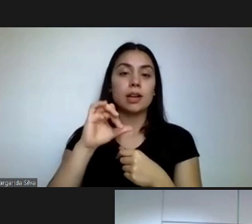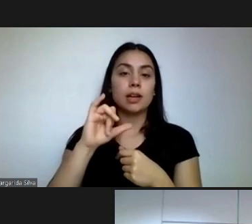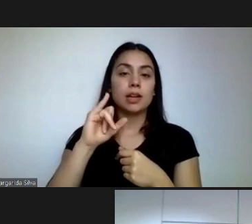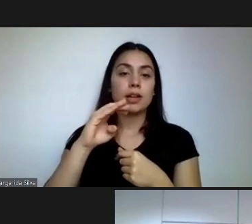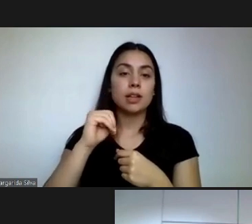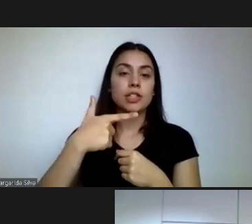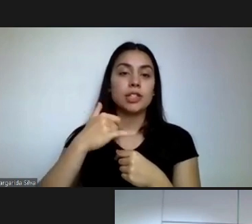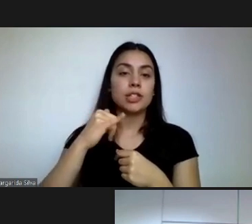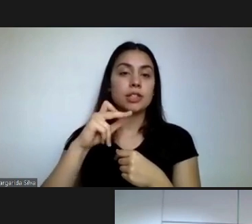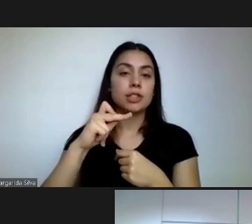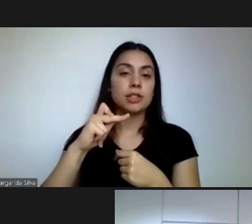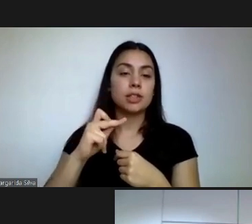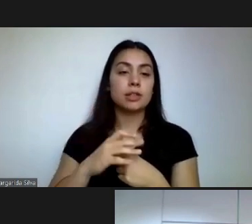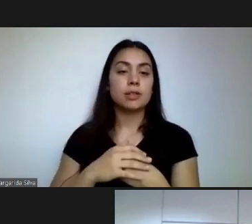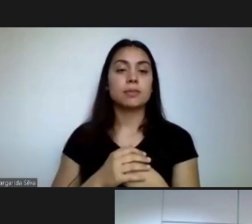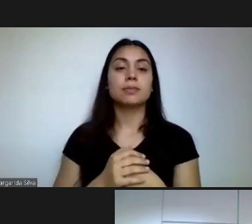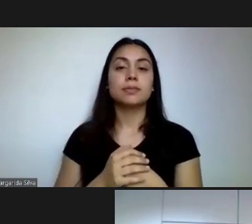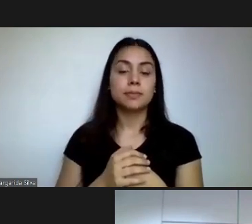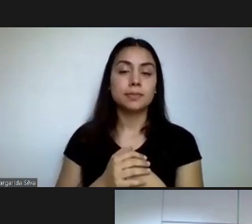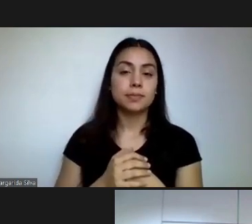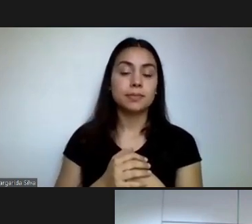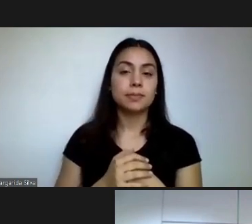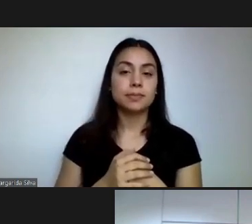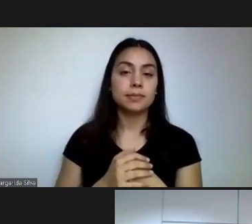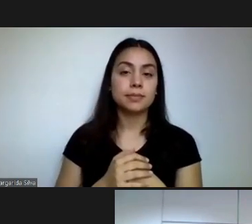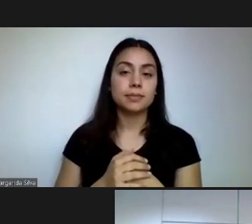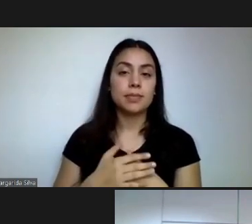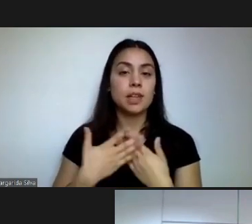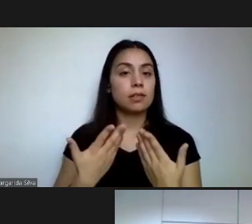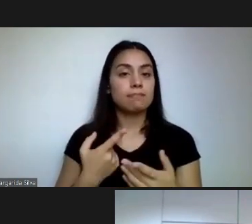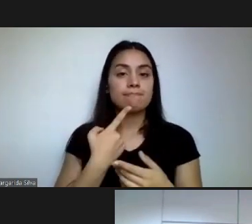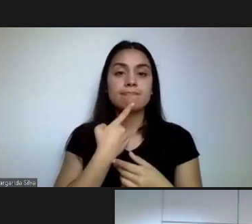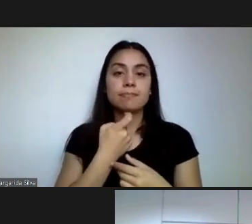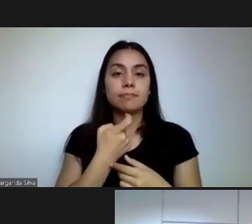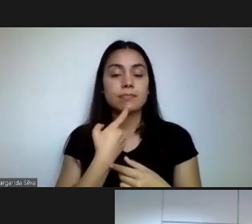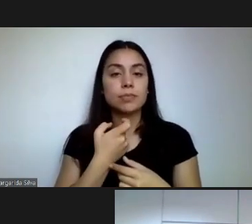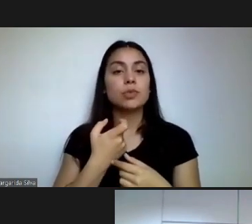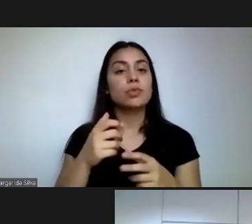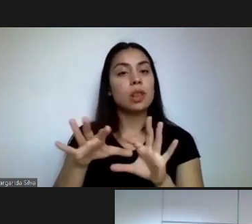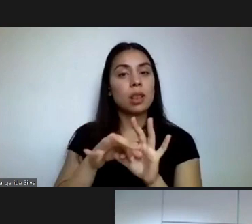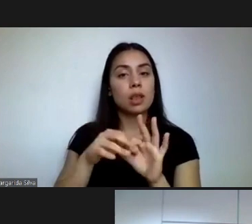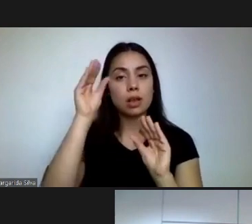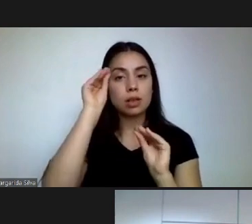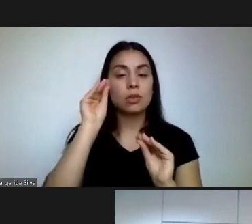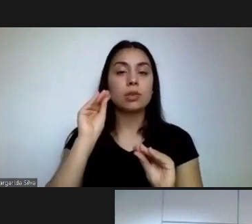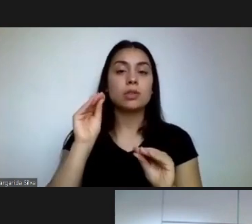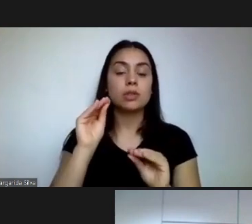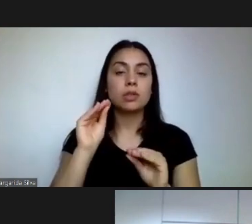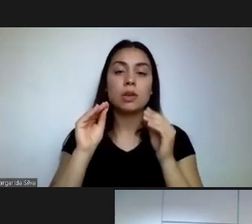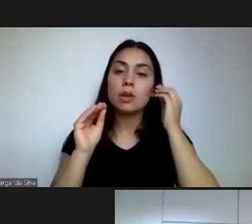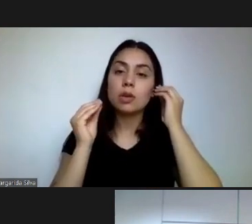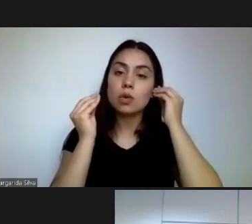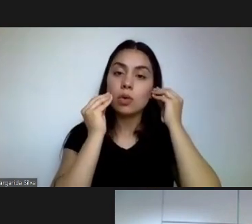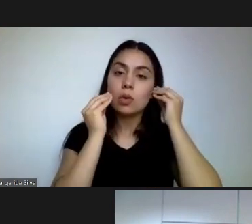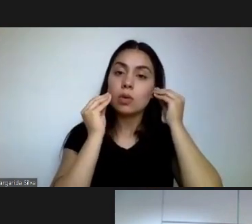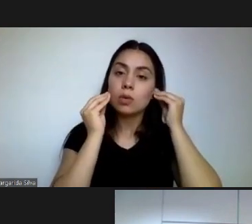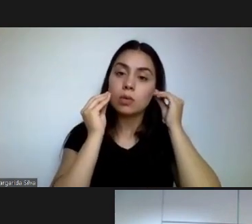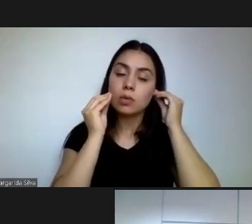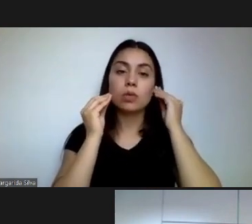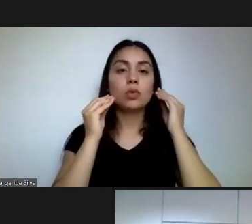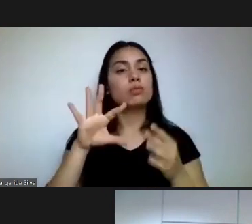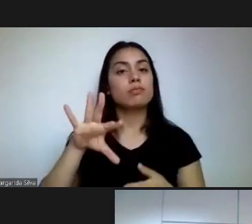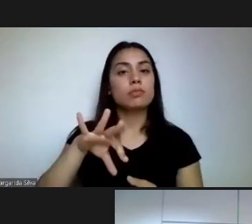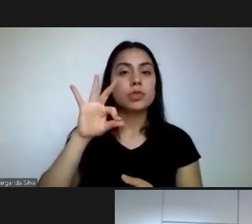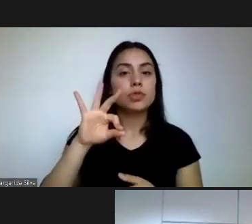E pronto, aqui vários, ou seja, estamos mais uma vez a falar da questão da educação e como é que estas escolhas são feitas, não